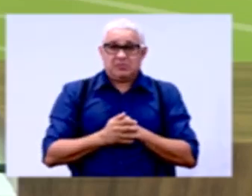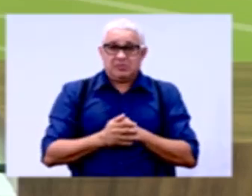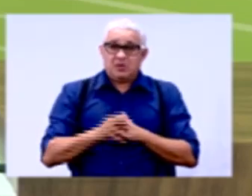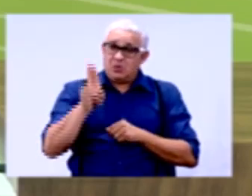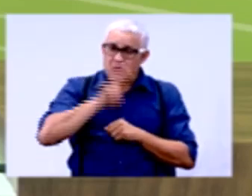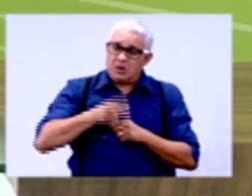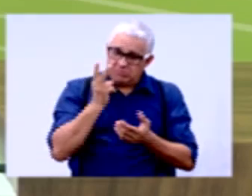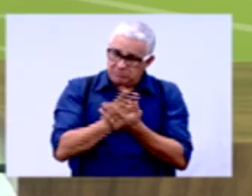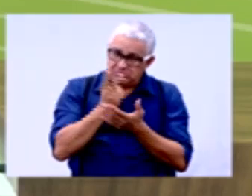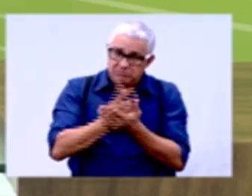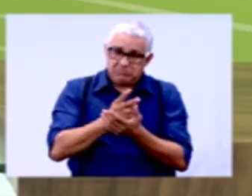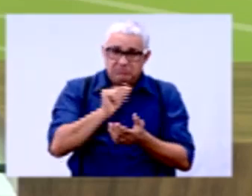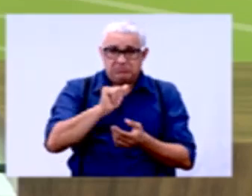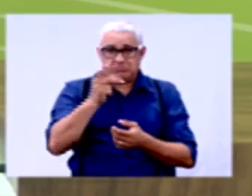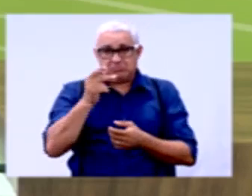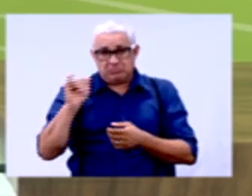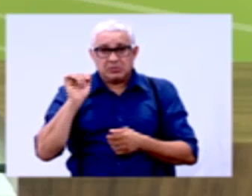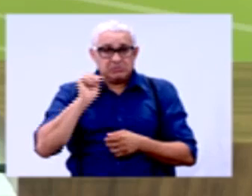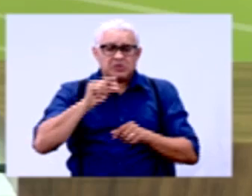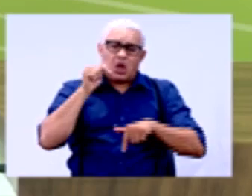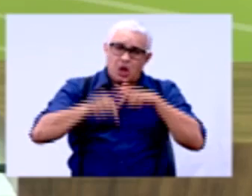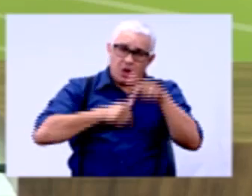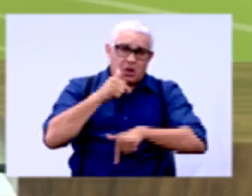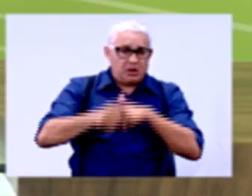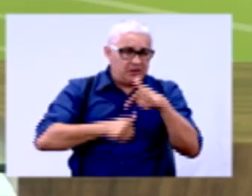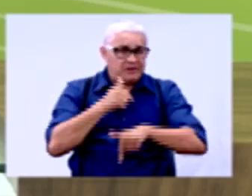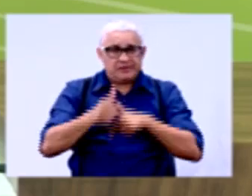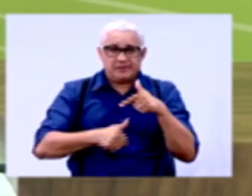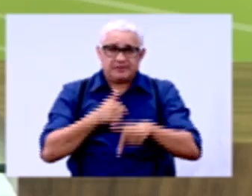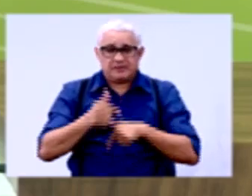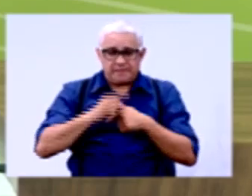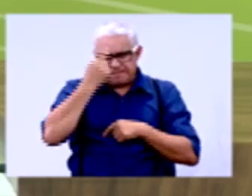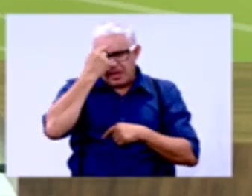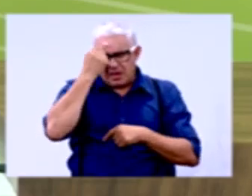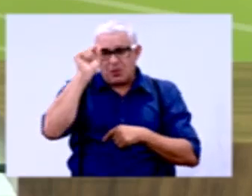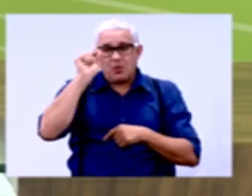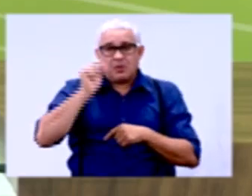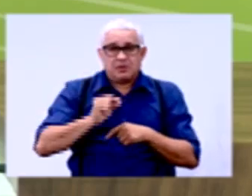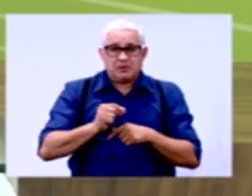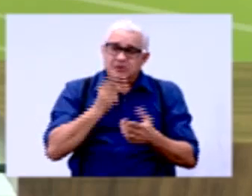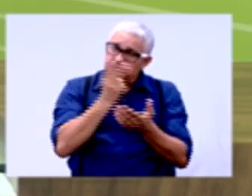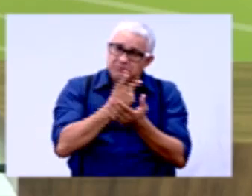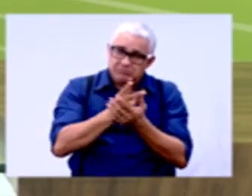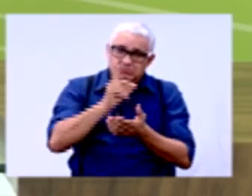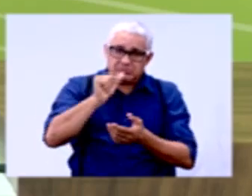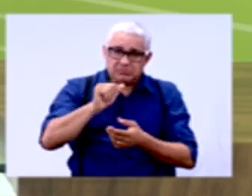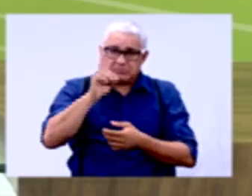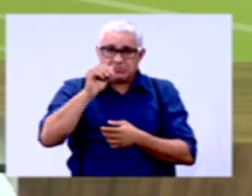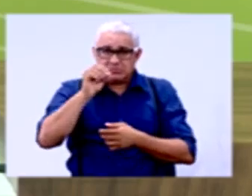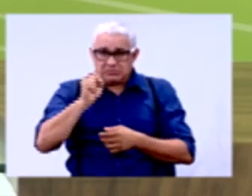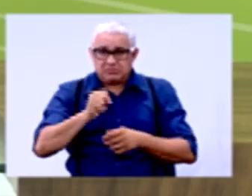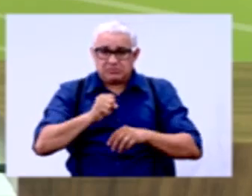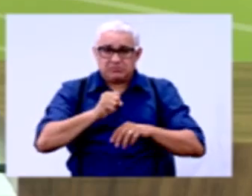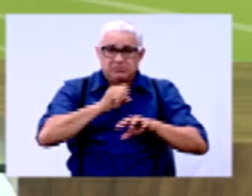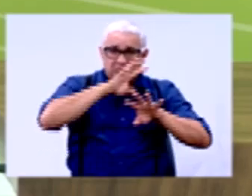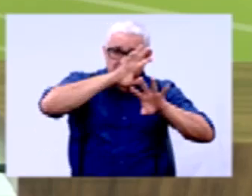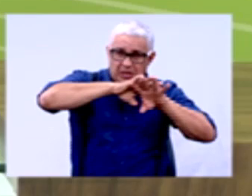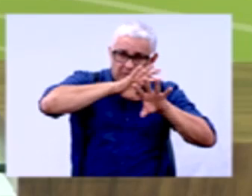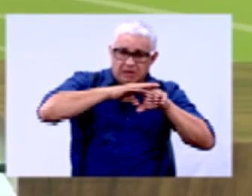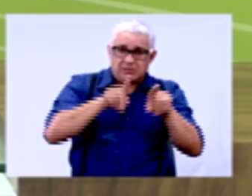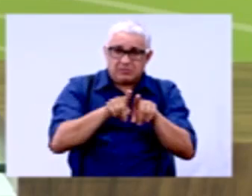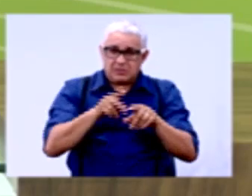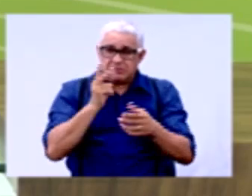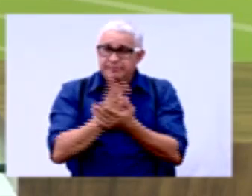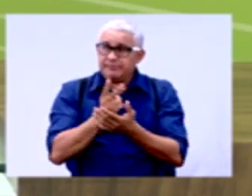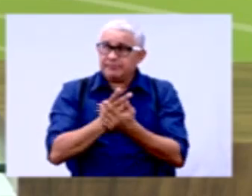mesma API, se ela for trabalhar, como vamos imaginar, com os mesmos dados de uma determinada tabela, como é o exemplo em